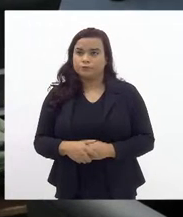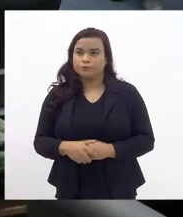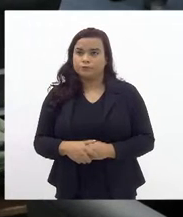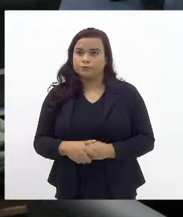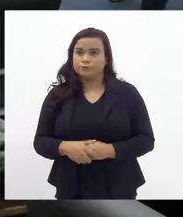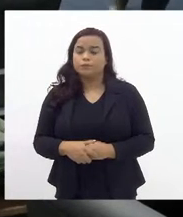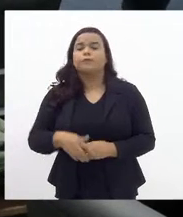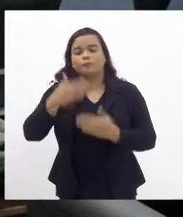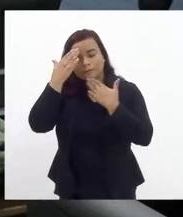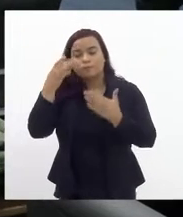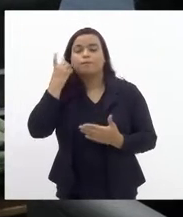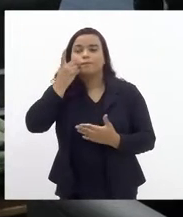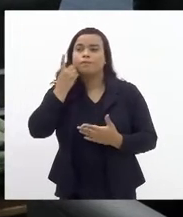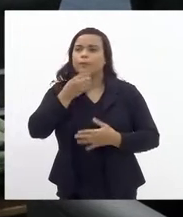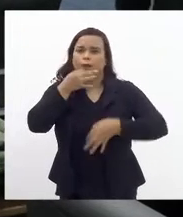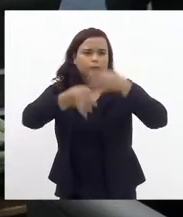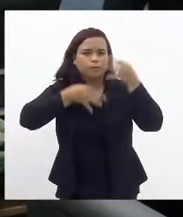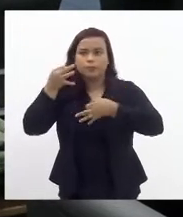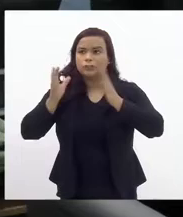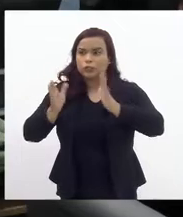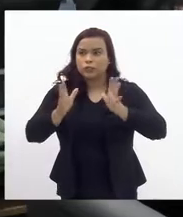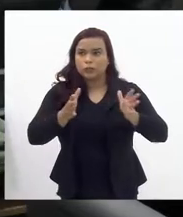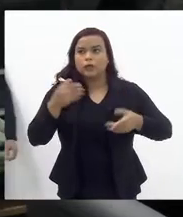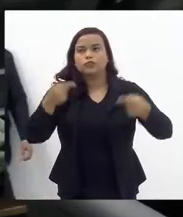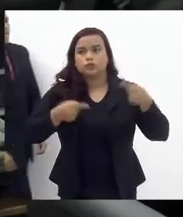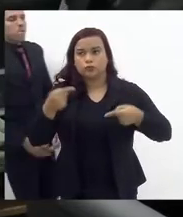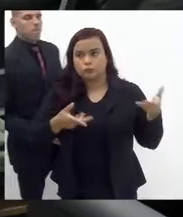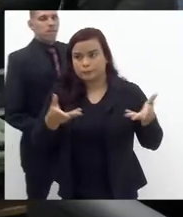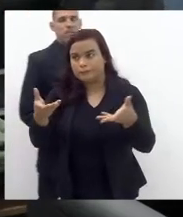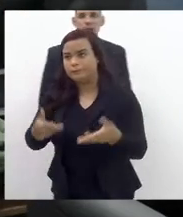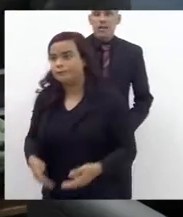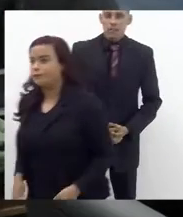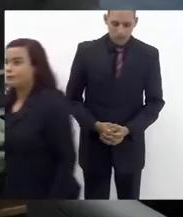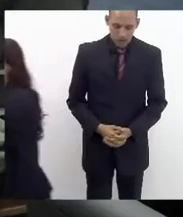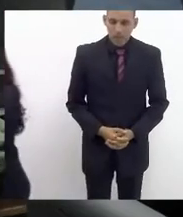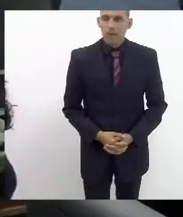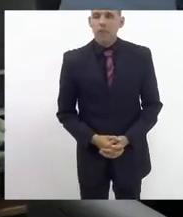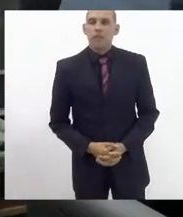Obrigado, deputado. Com os pareceres emitidos, em discussão.